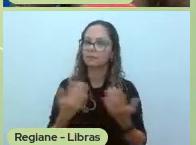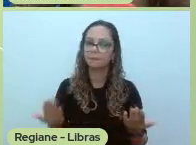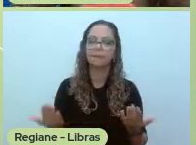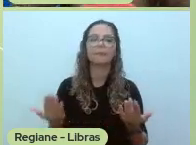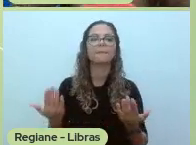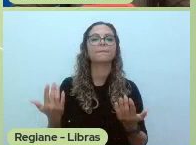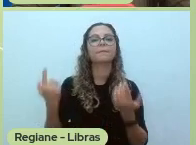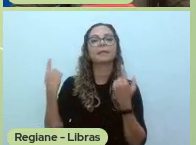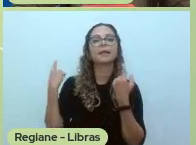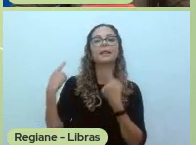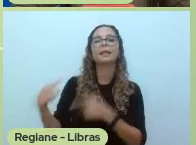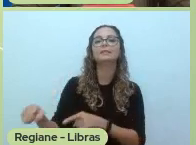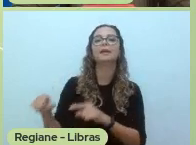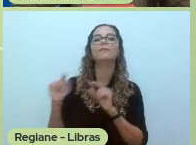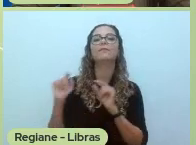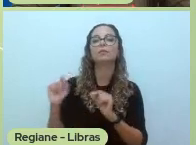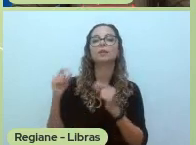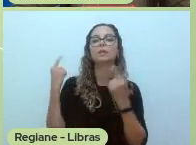novamente, encontrar